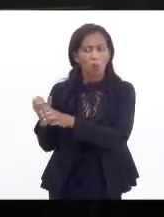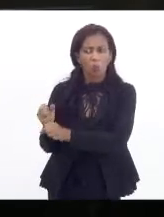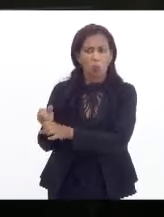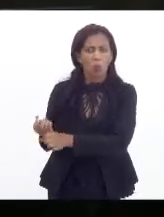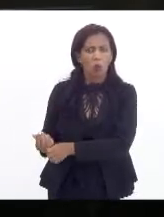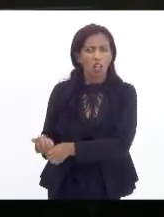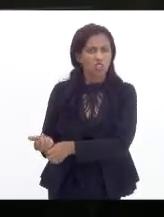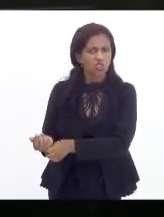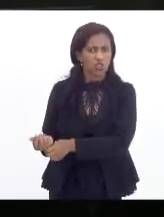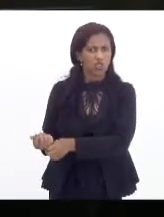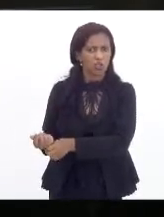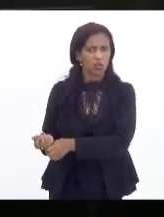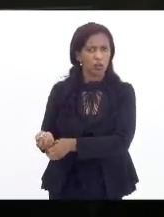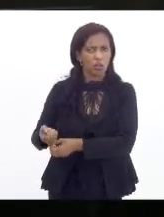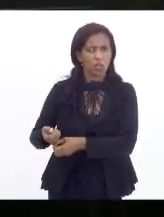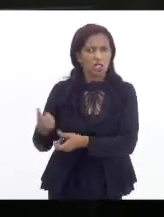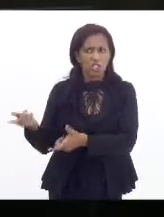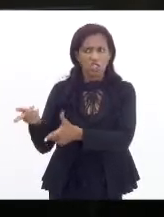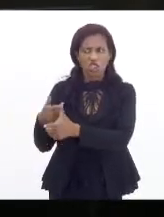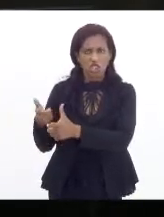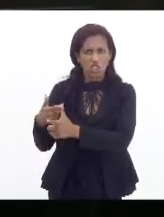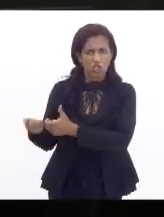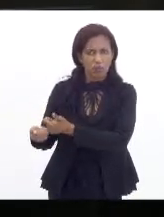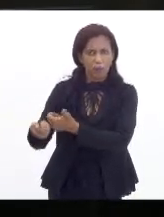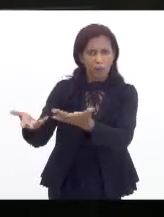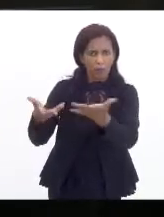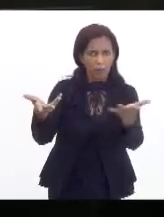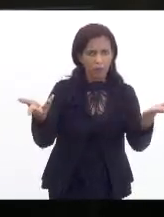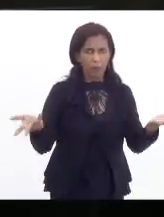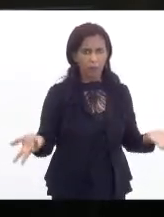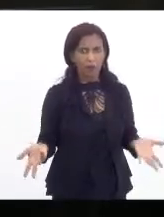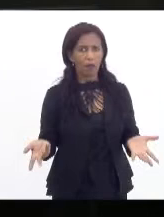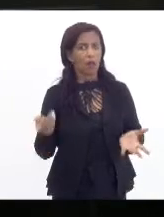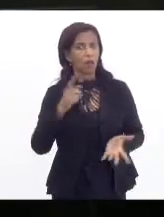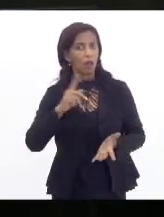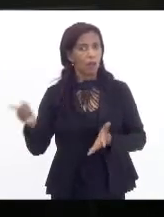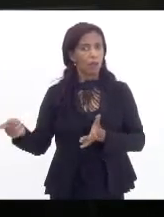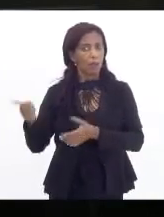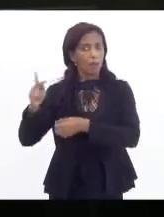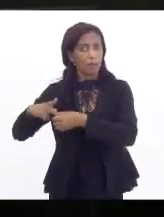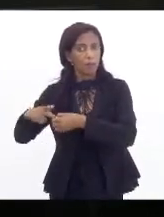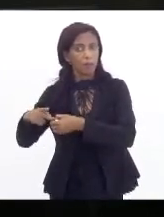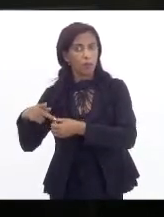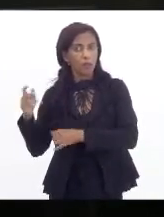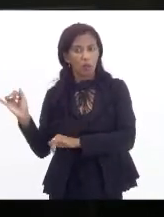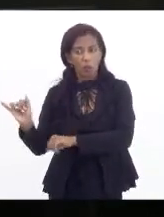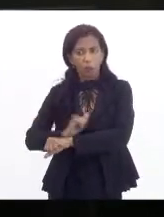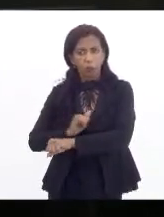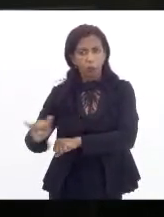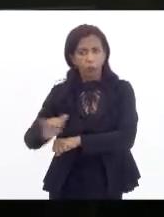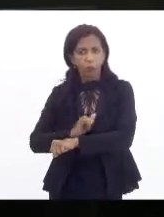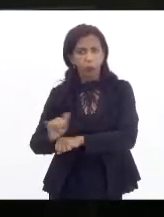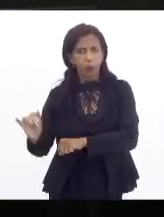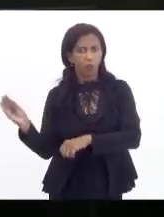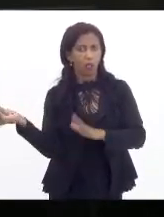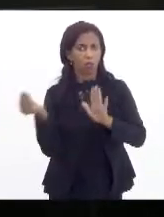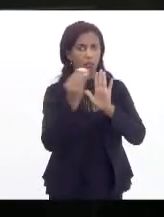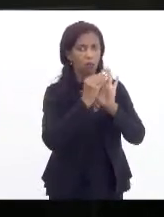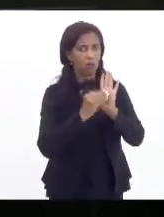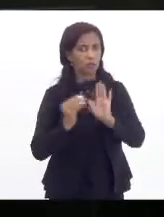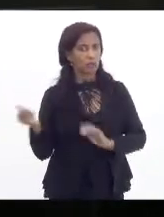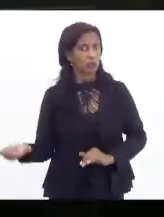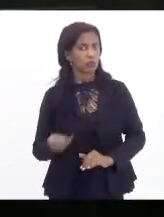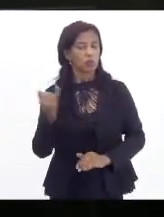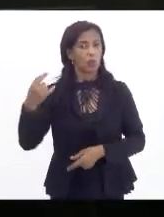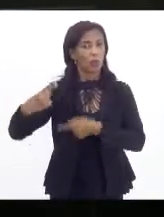capital e distribuir dividendos aos seus acionistas. A Petrobras tem um papel estratégico na agenda de desenvolvimento. Portanto,